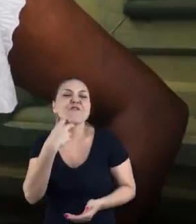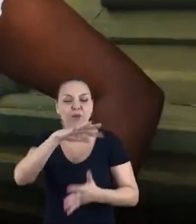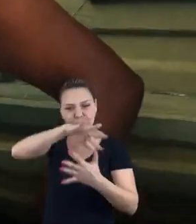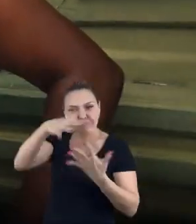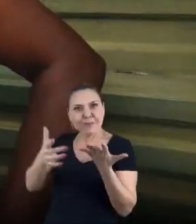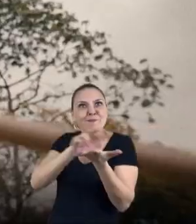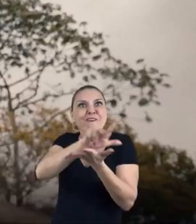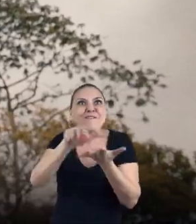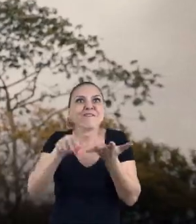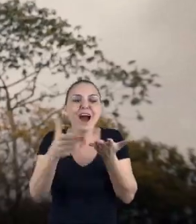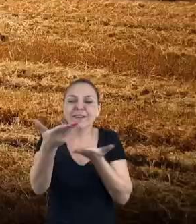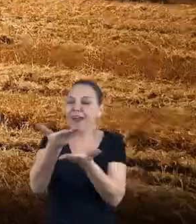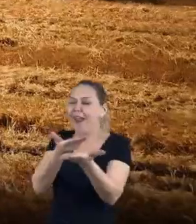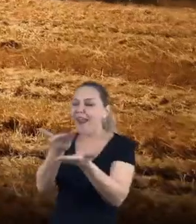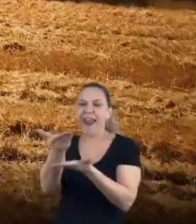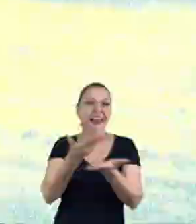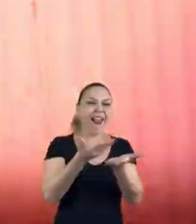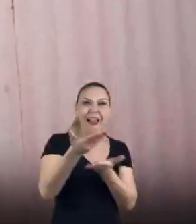Todos os sotaques.